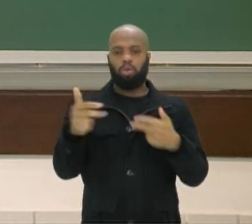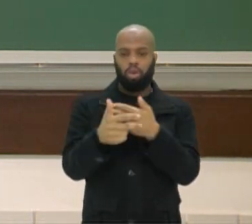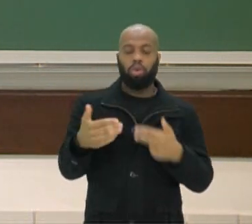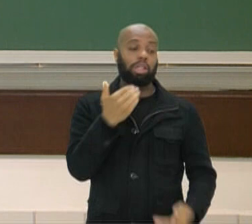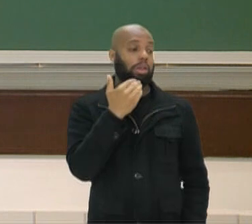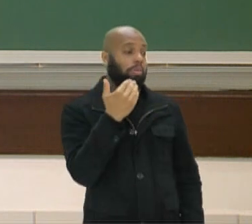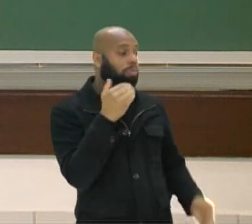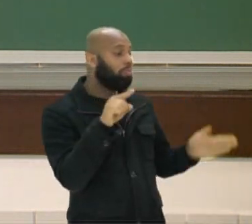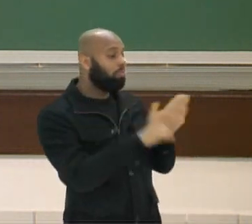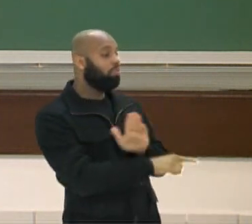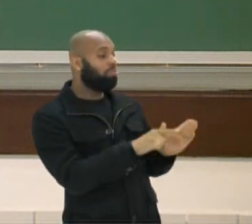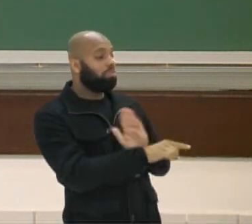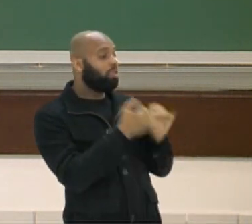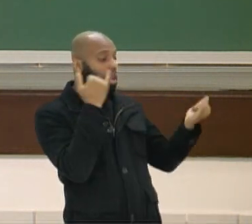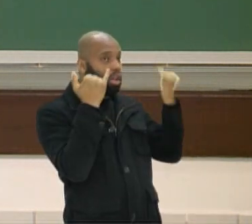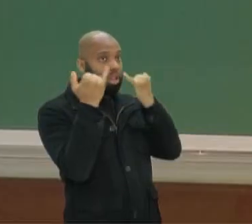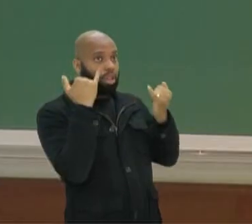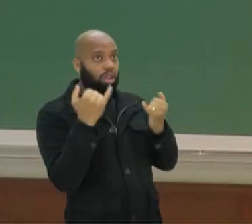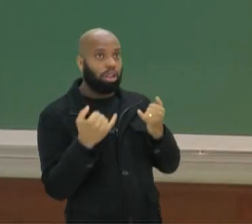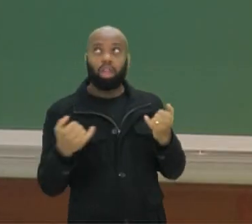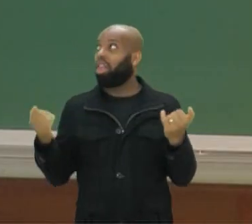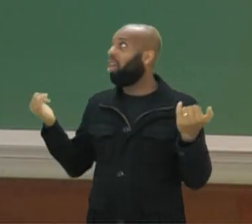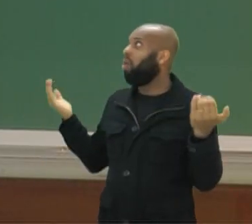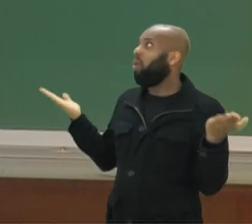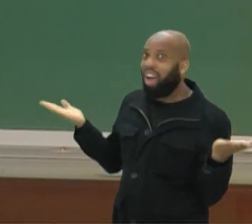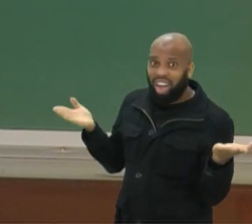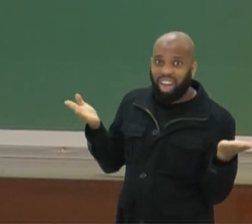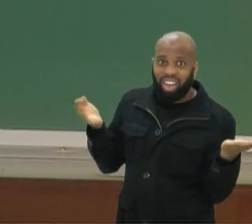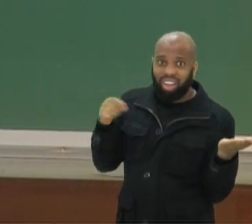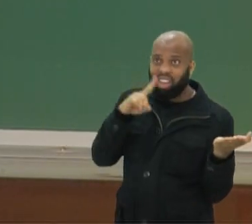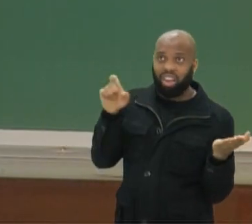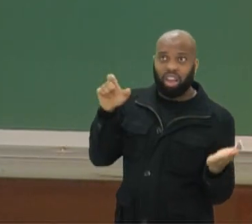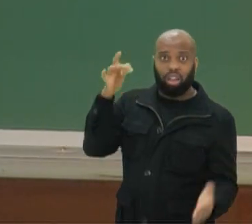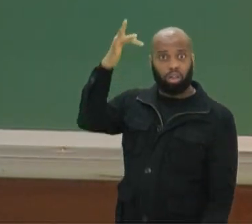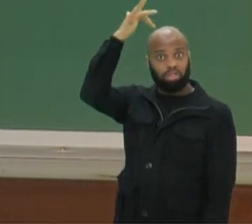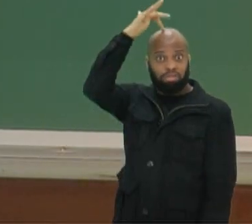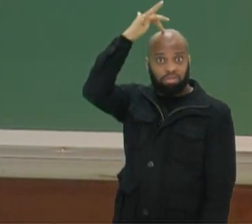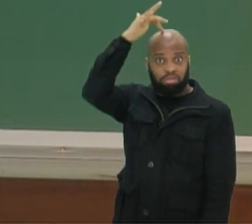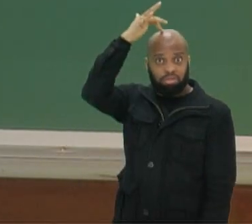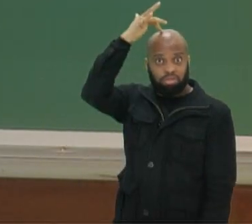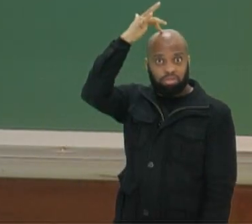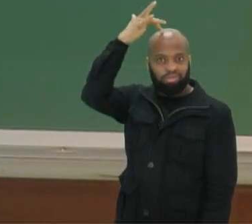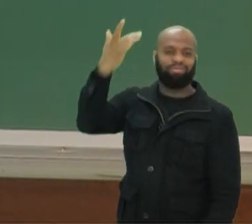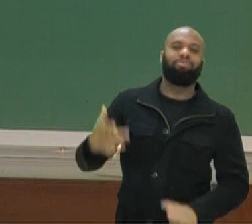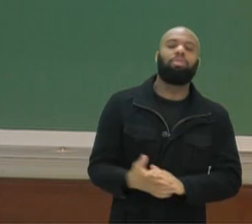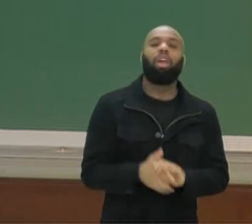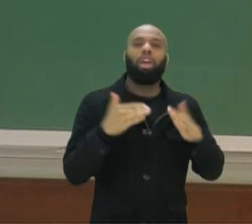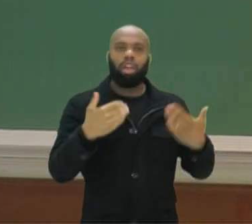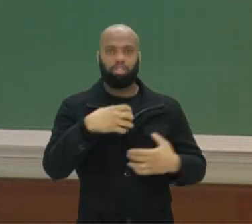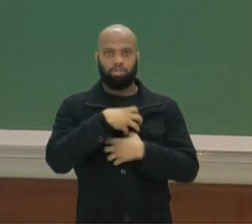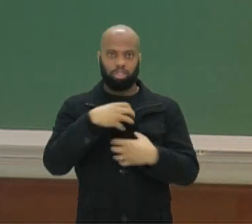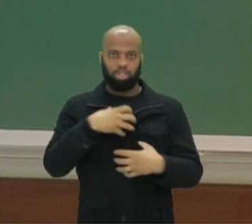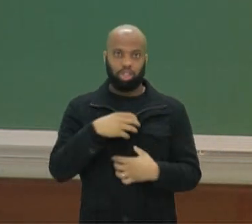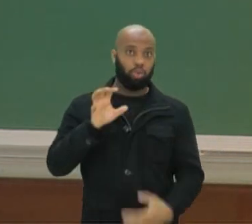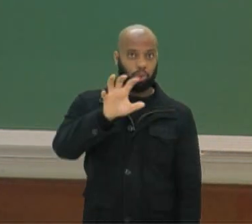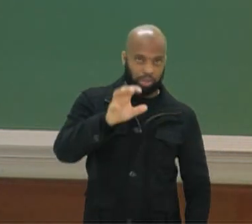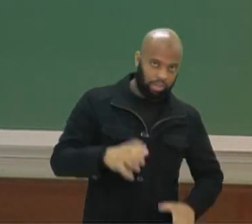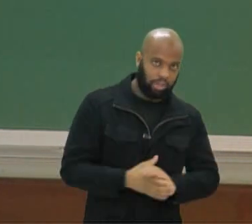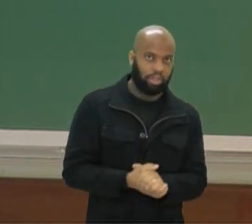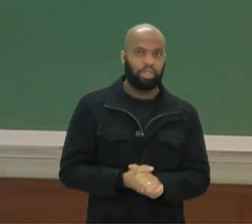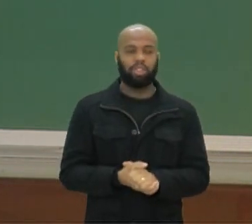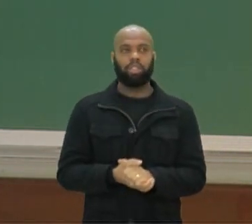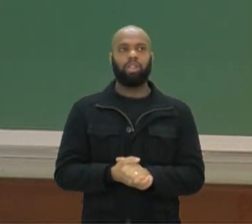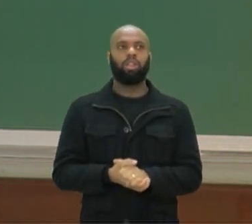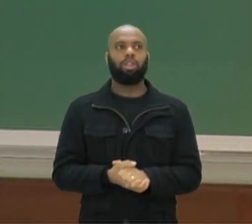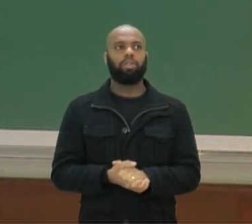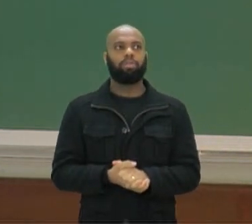uma informação para uma outra pessoa que está assim, tipo, sem entender, né? Então, sendo assim, vamos agora para